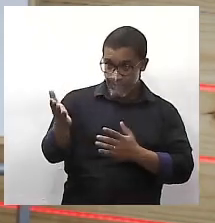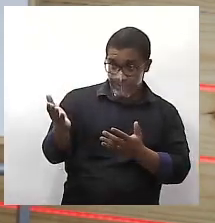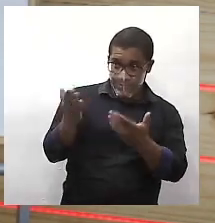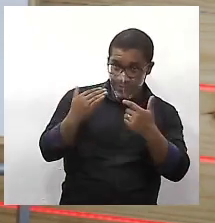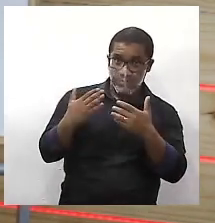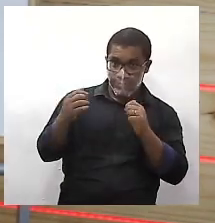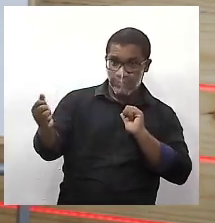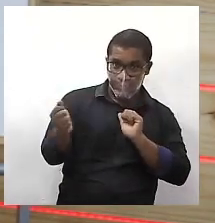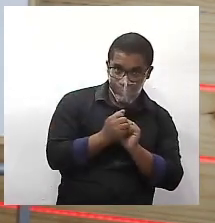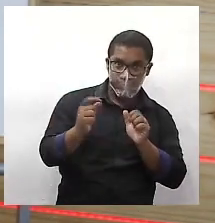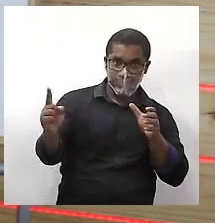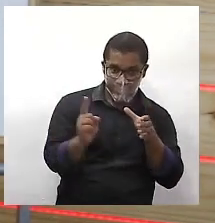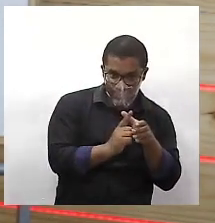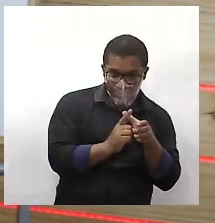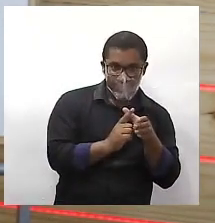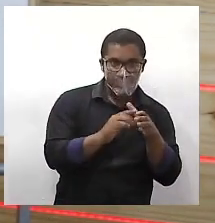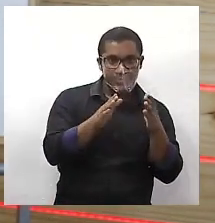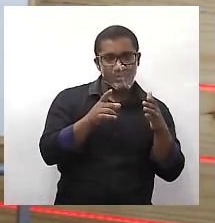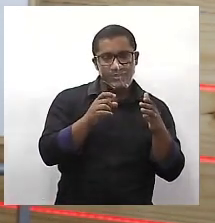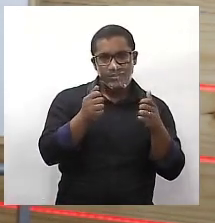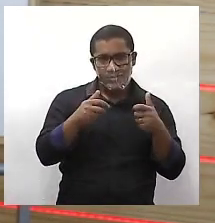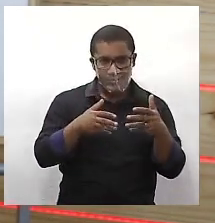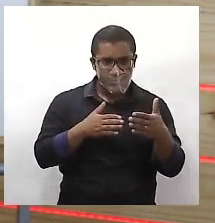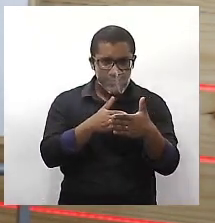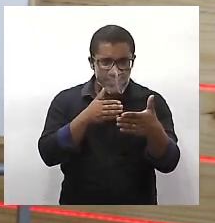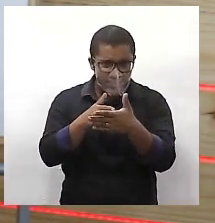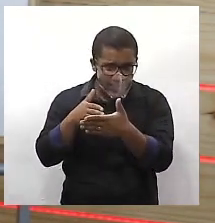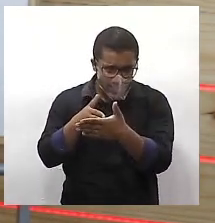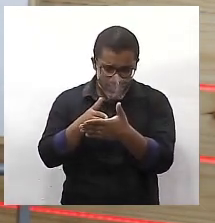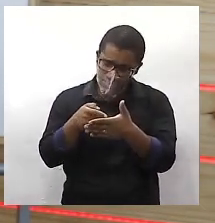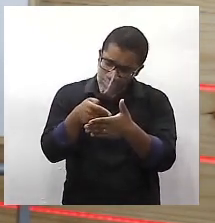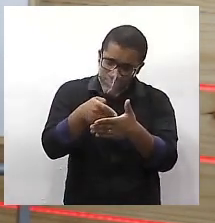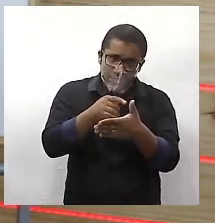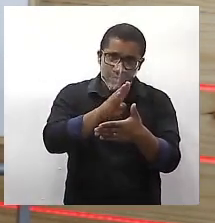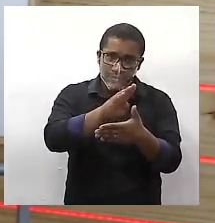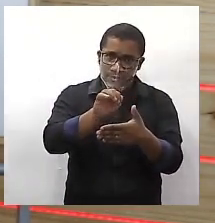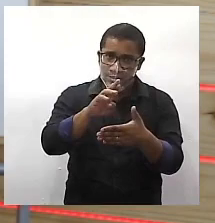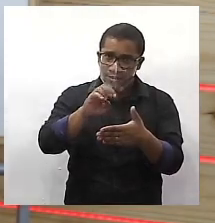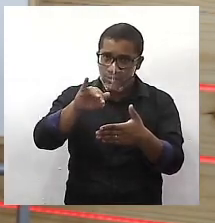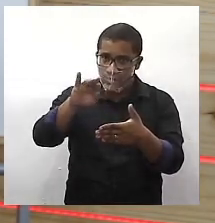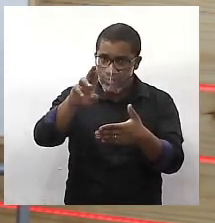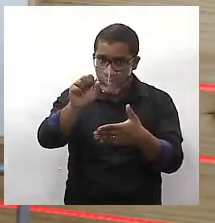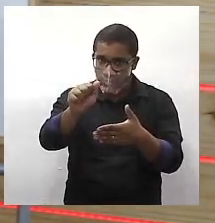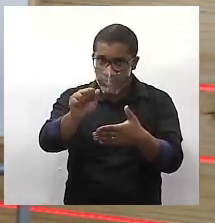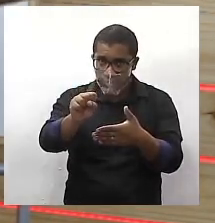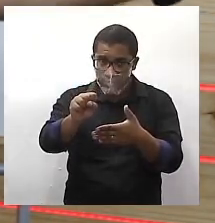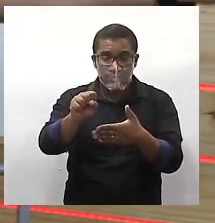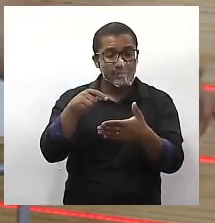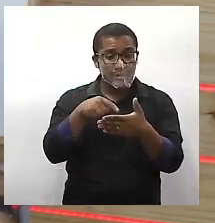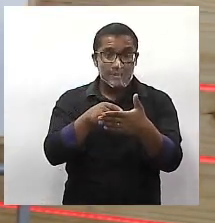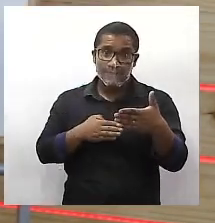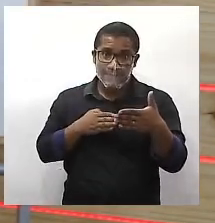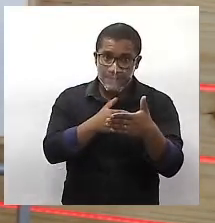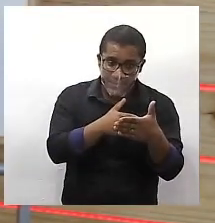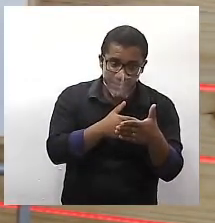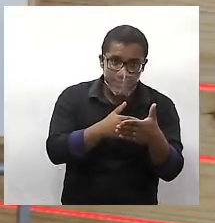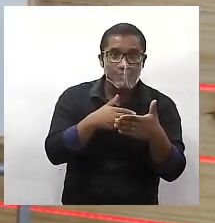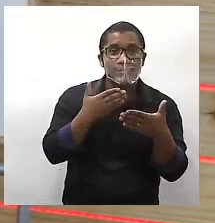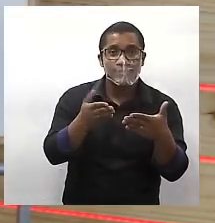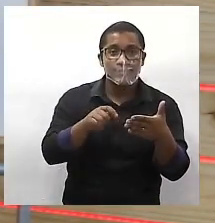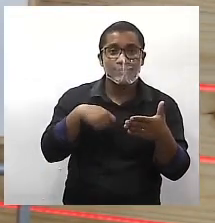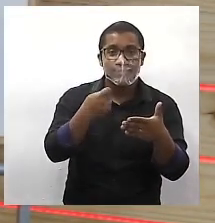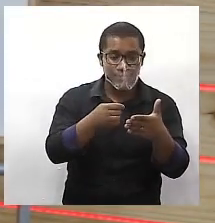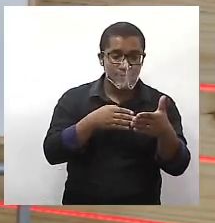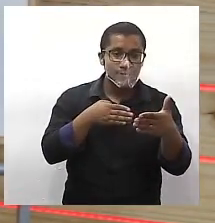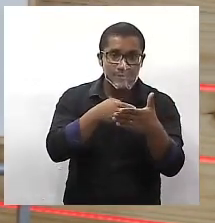área, mas, claro, se a gente está falando barreira, a gente está falando dessa coisa de impedir. Ora, se um ser vivo, ele impede essa dispersão, a gente chama de